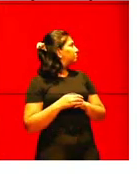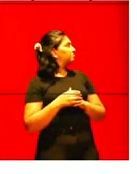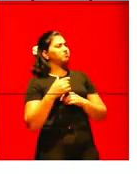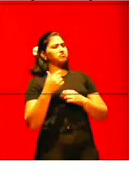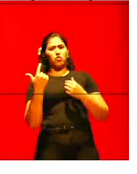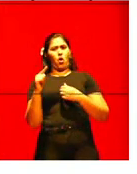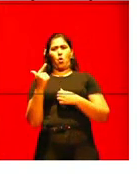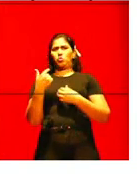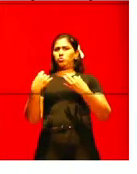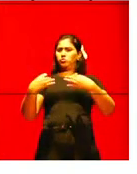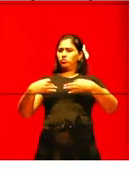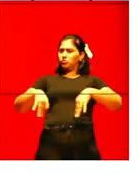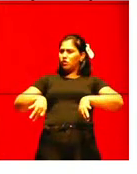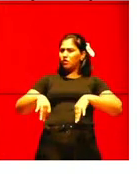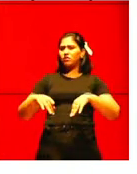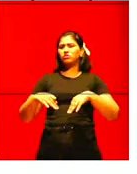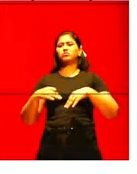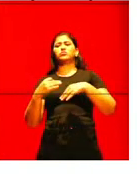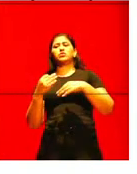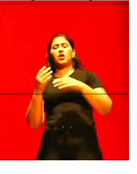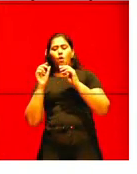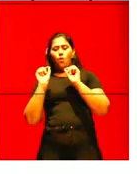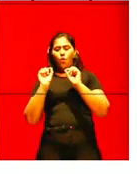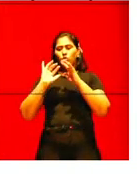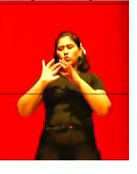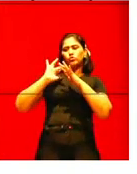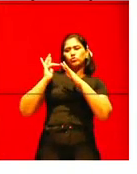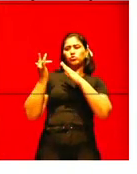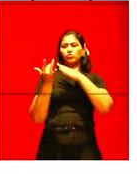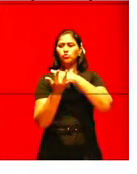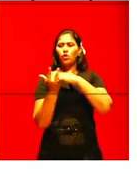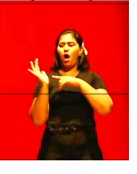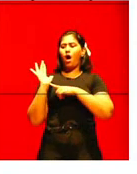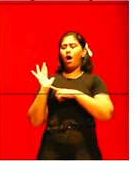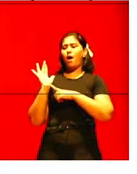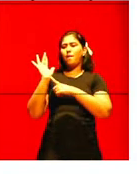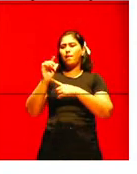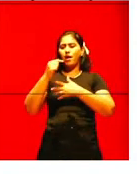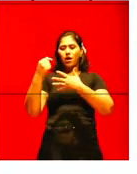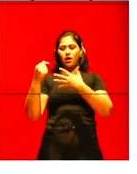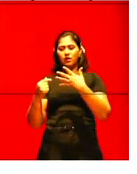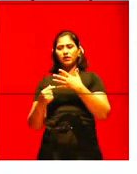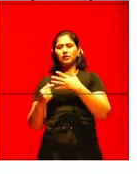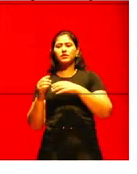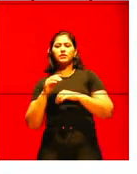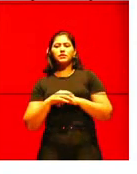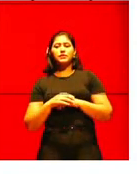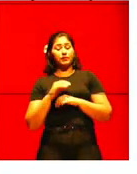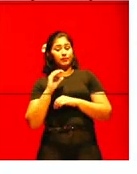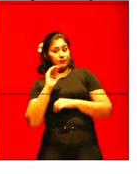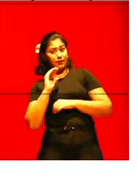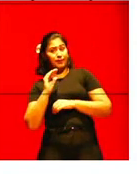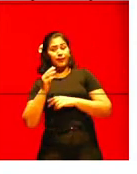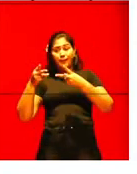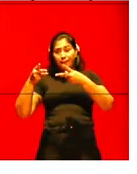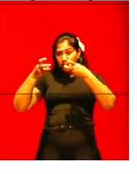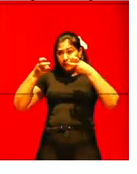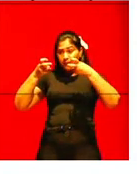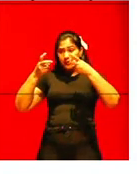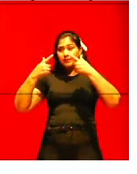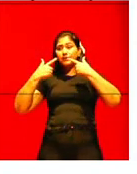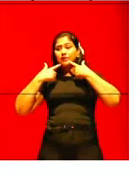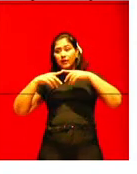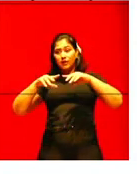expressões cariocas às situações sociais apresentadas, letra C, reconhecimento da variação